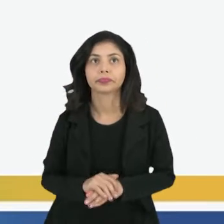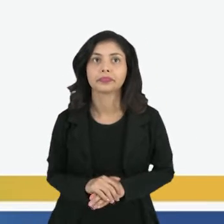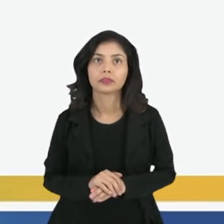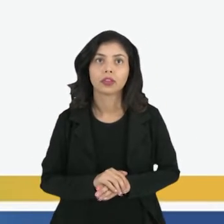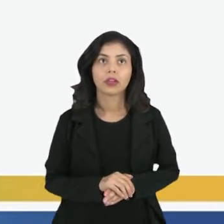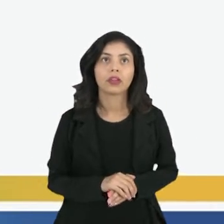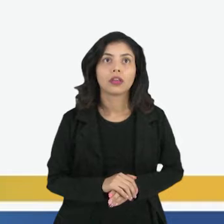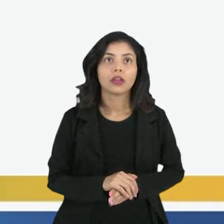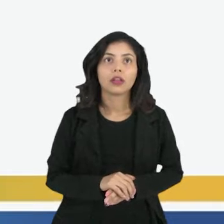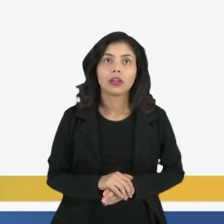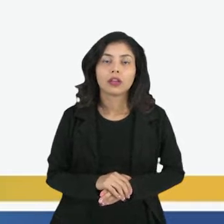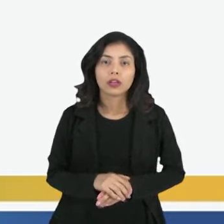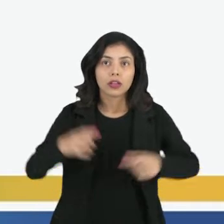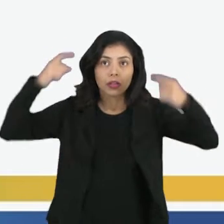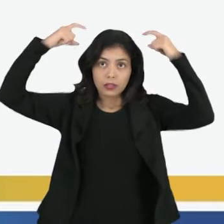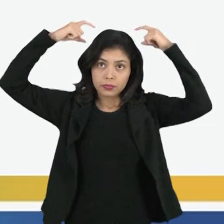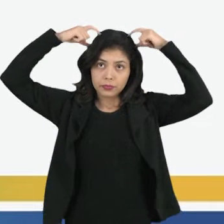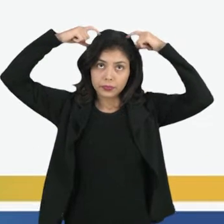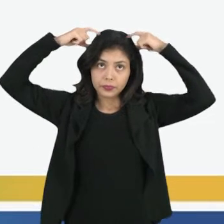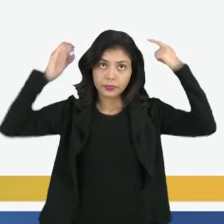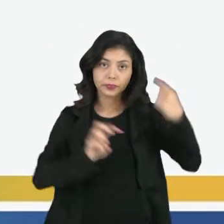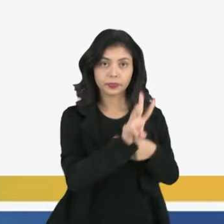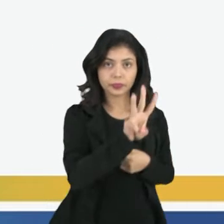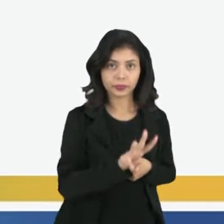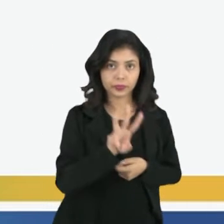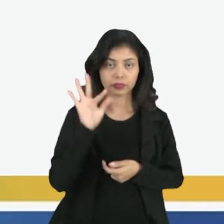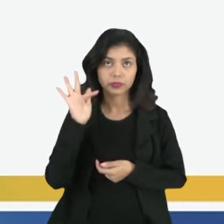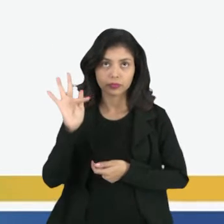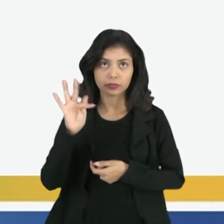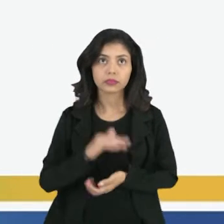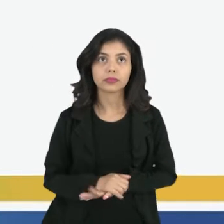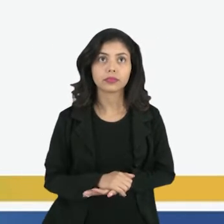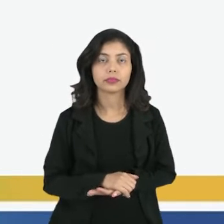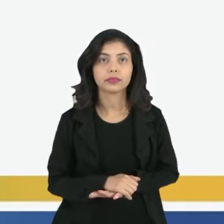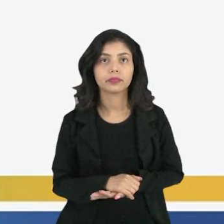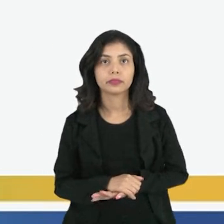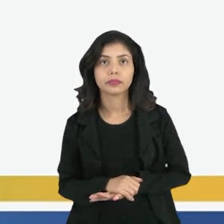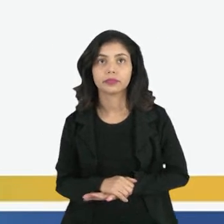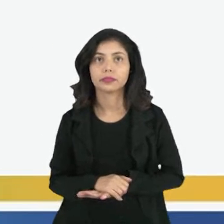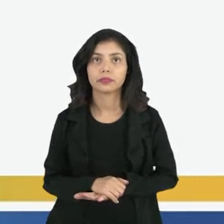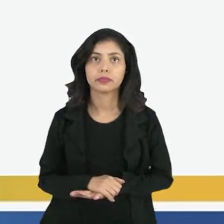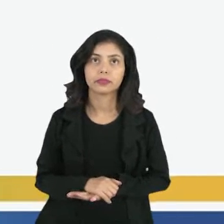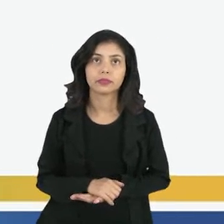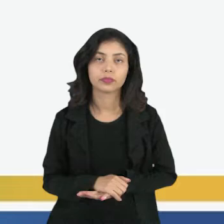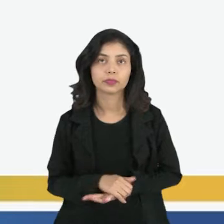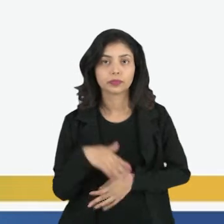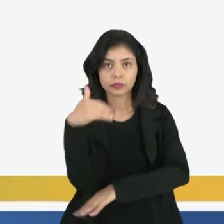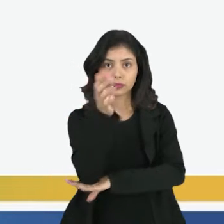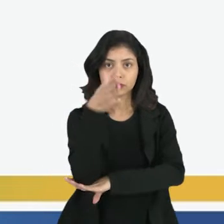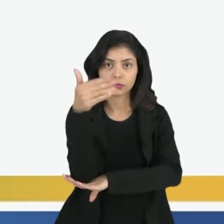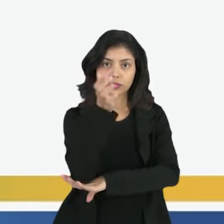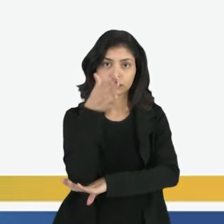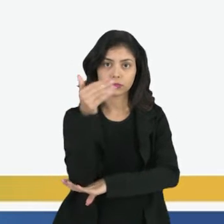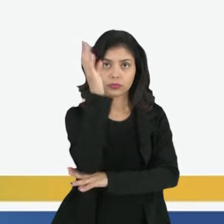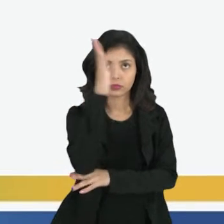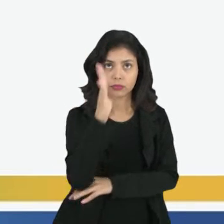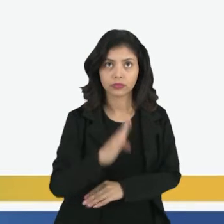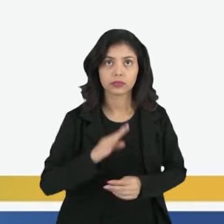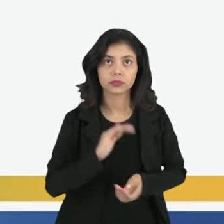ao meio ambiente. Pelo mundo, da mesma forma que nós podemos identificar